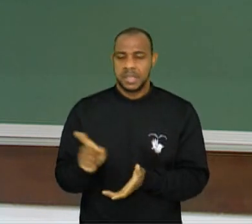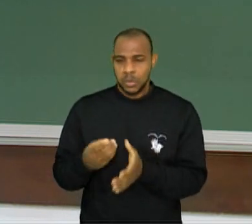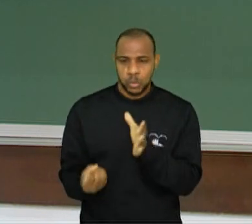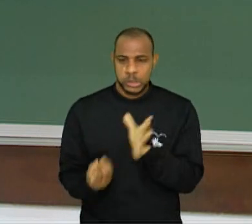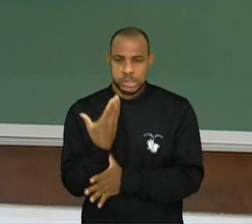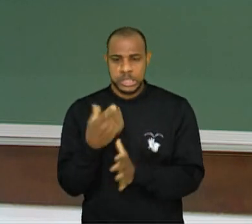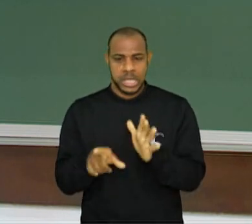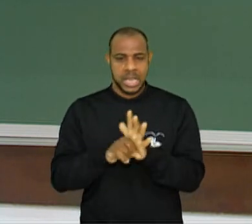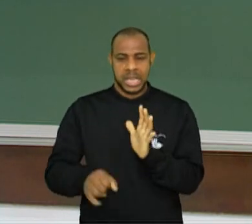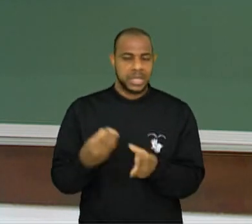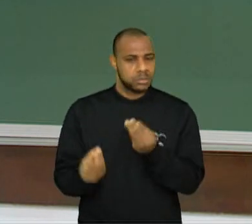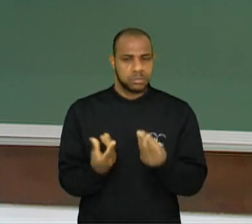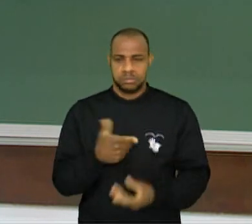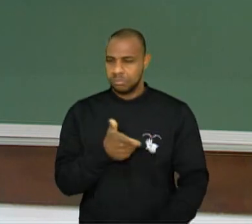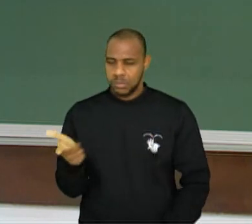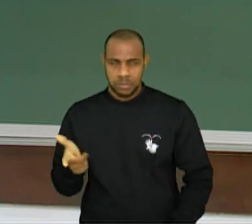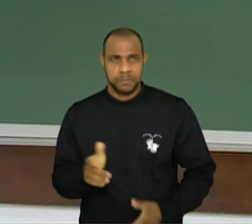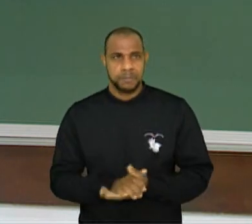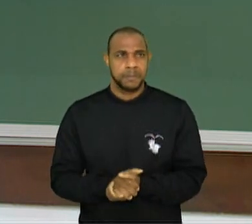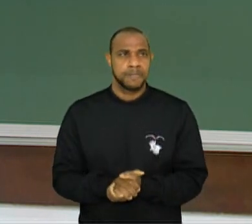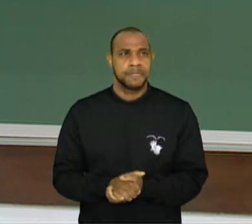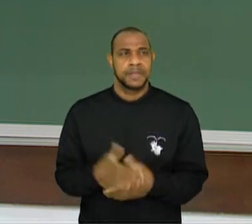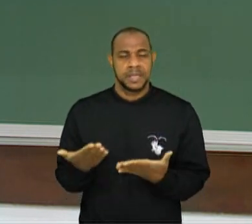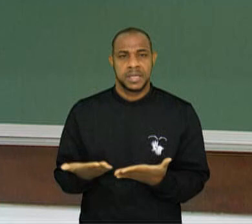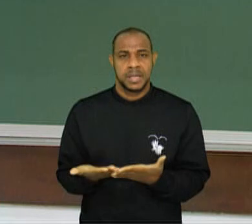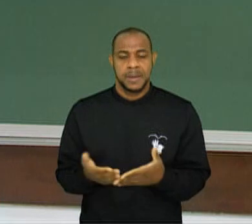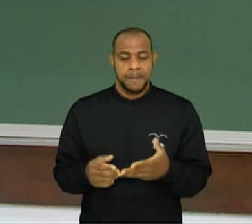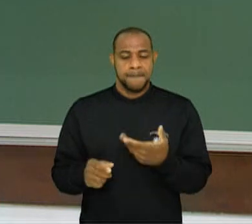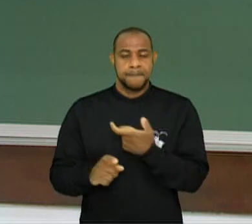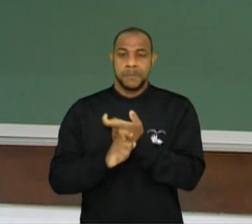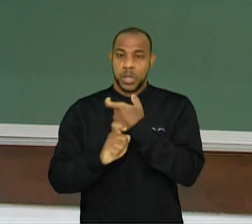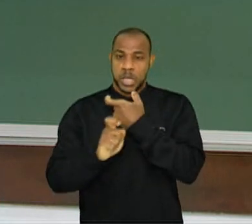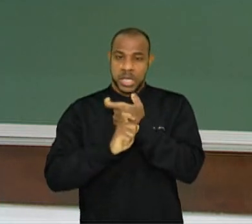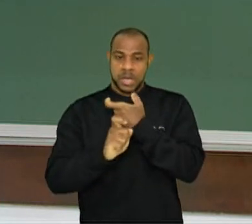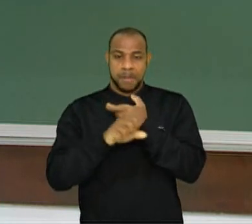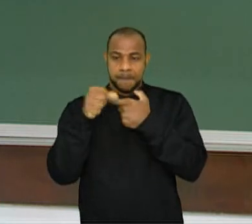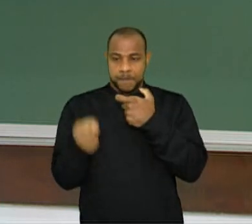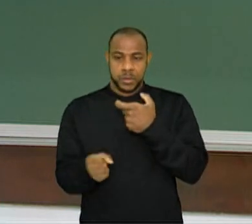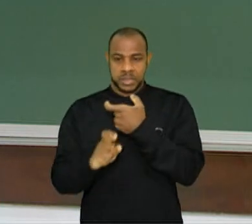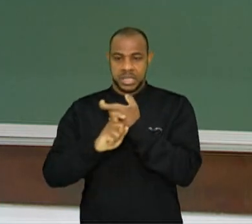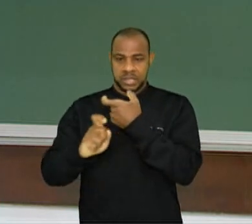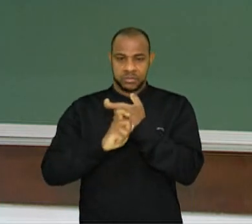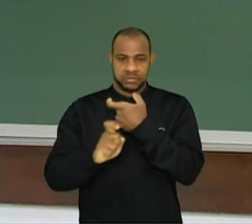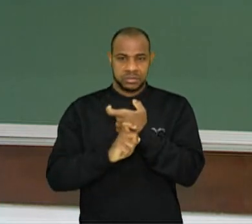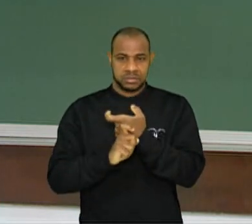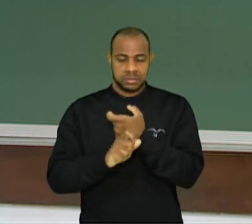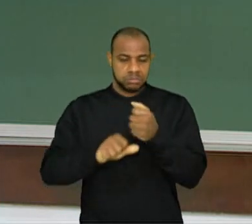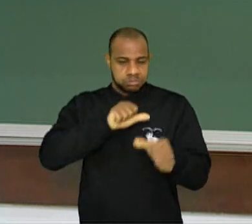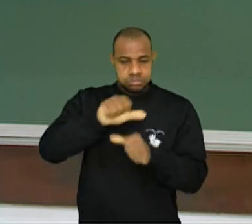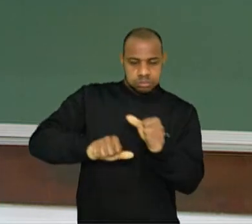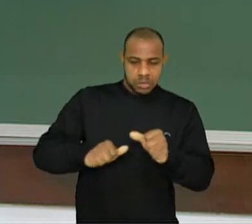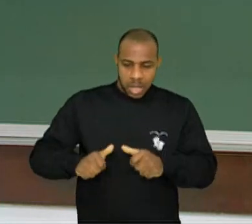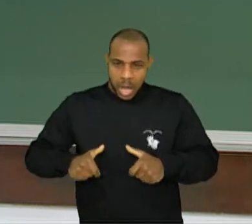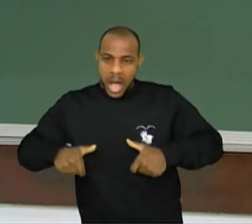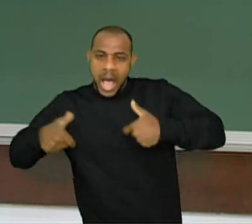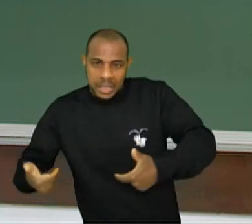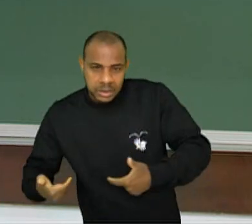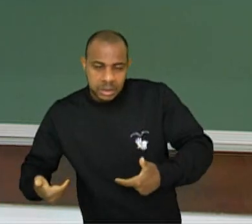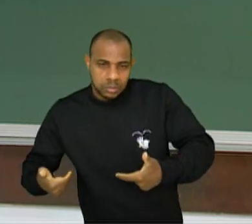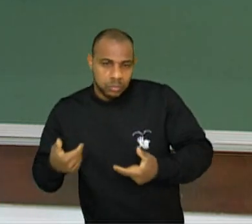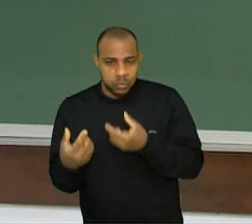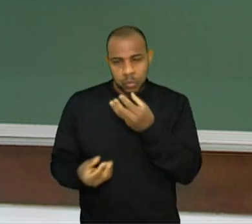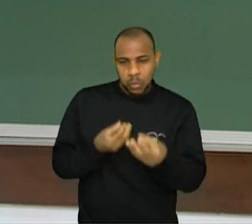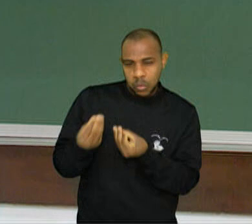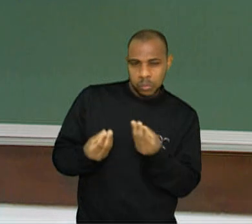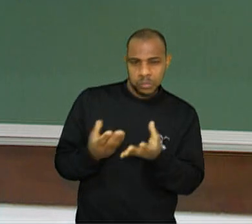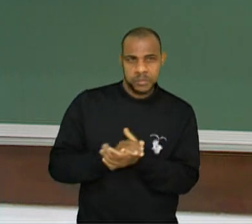o judiciário não administra, ele só julga. E o poder executivo, que é quem transforma as leis em ações. Quando você centraliza os poderes na mão